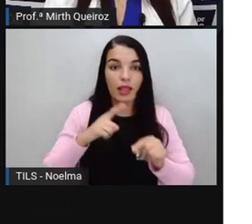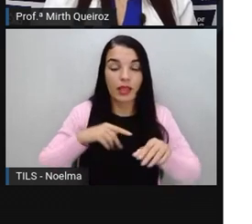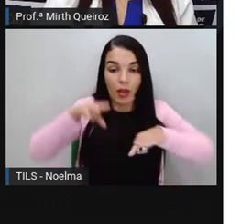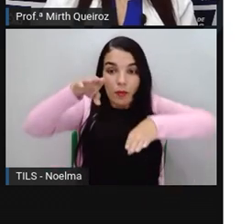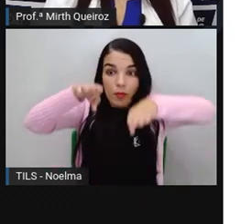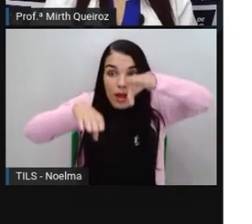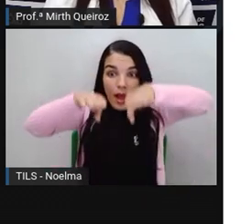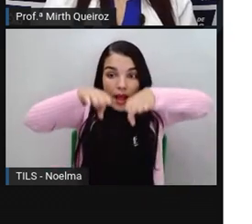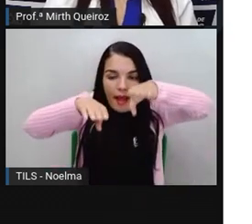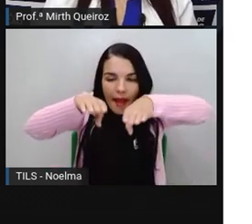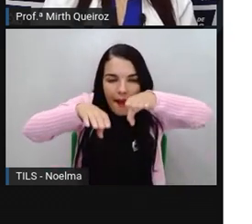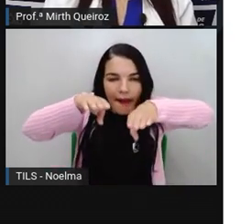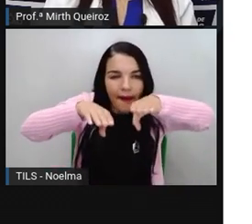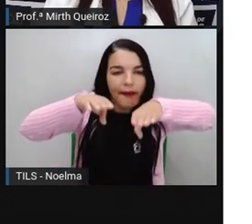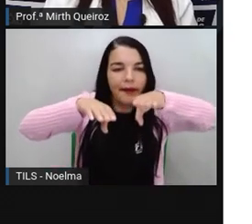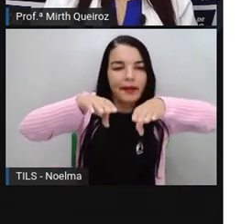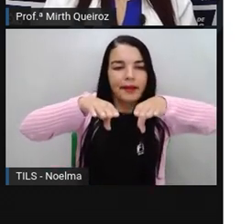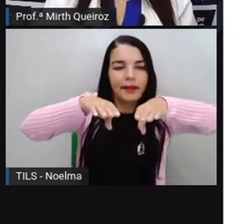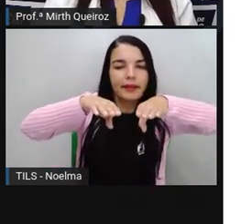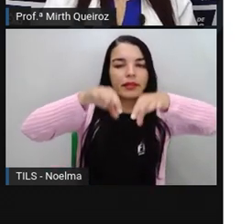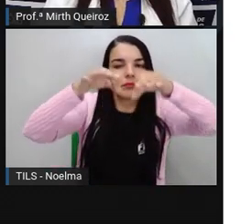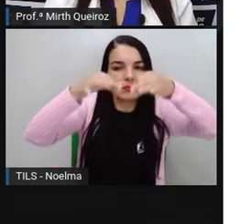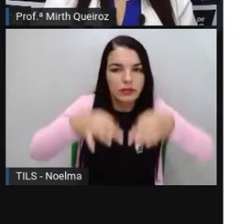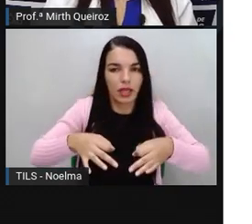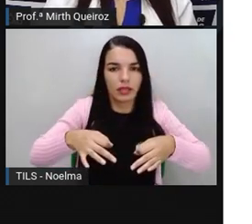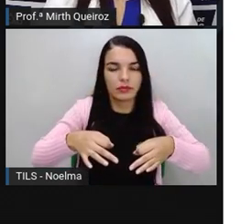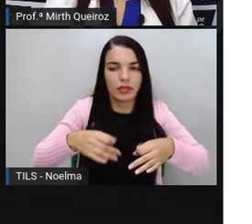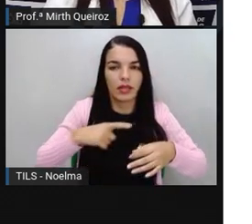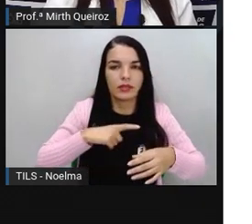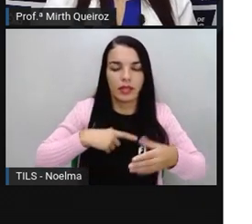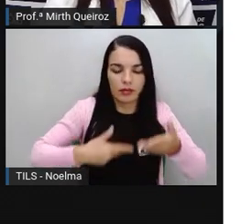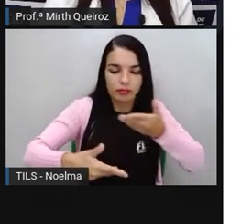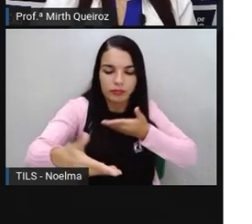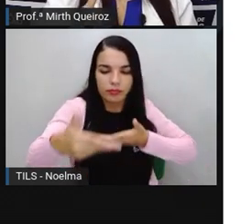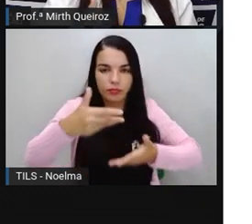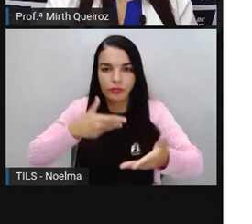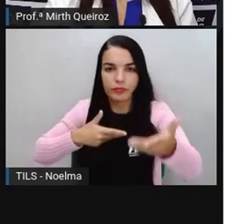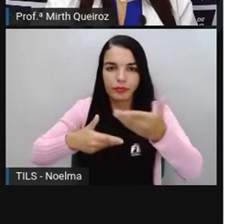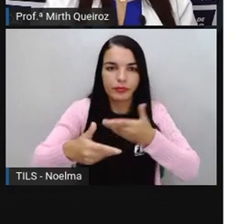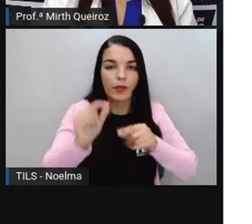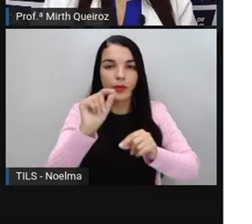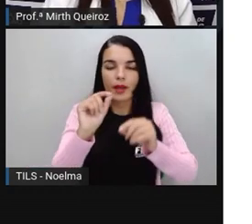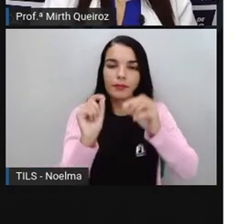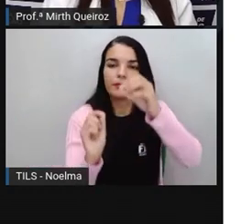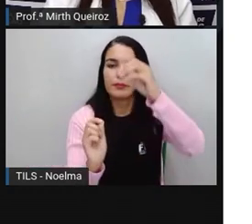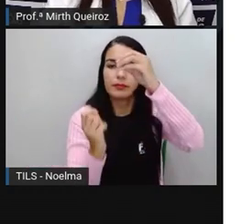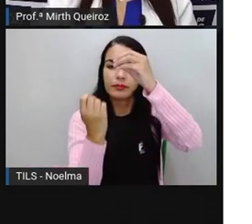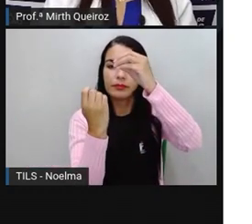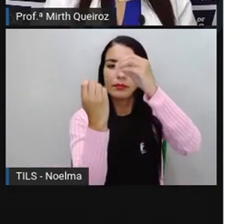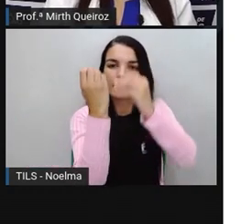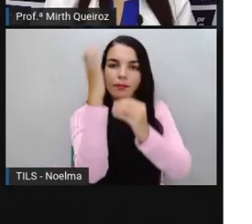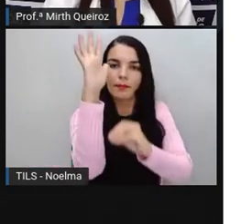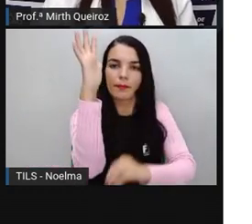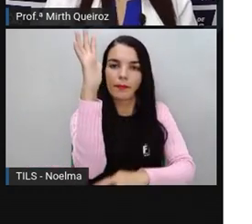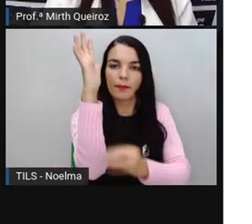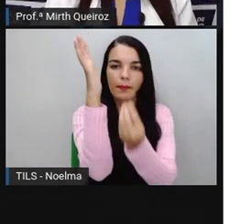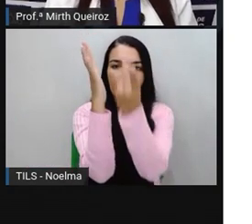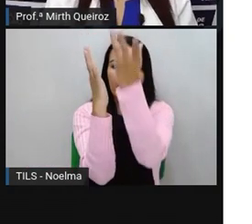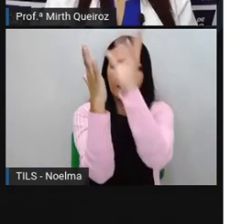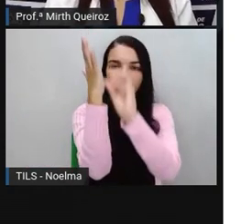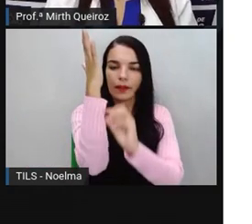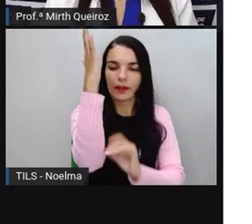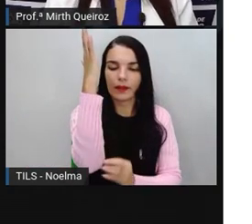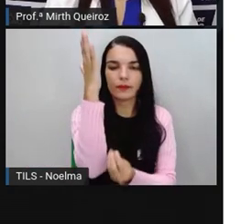equilíbrio estável. Essa transferência de matéria e energia ocorre a partir de quê? Da fotossíntese das plantas e da alimentação